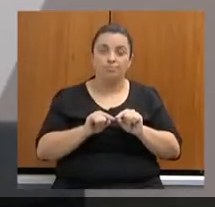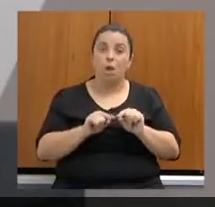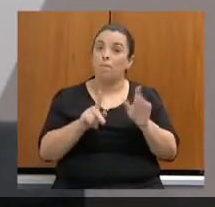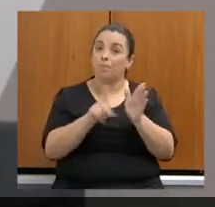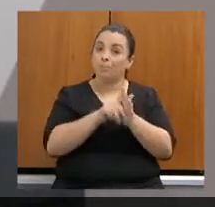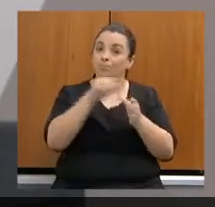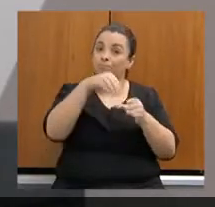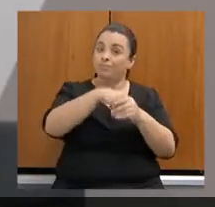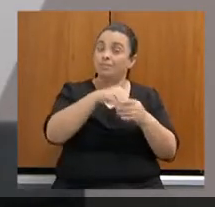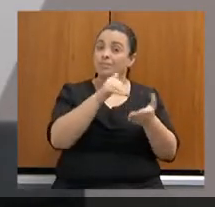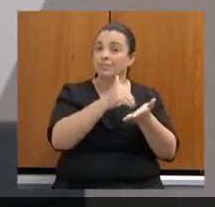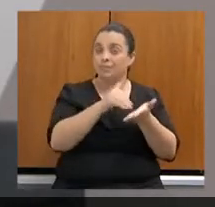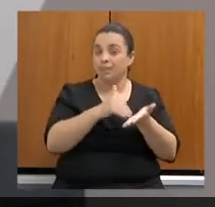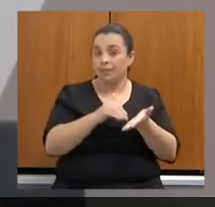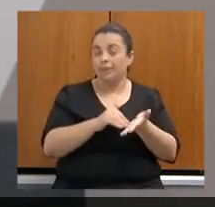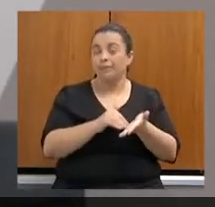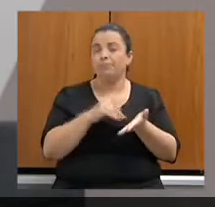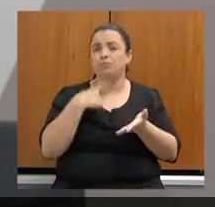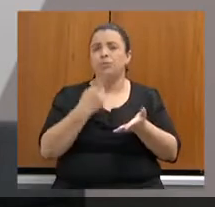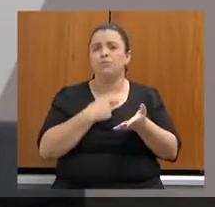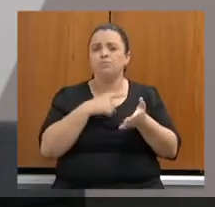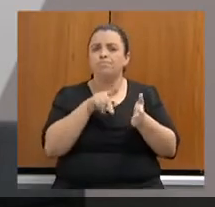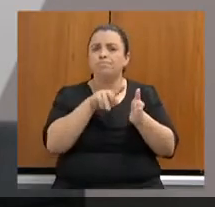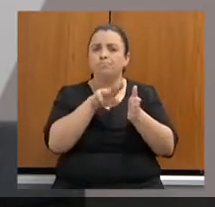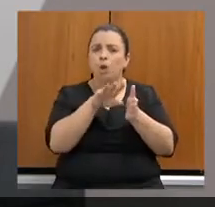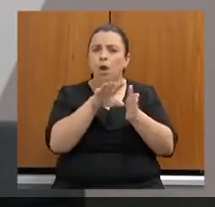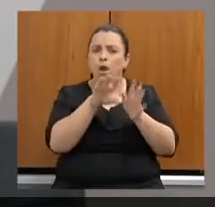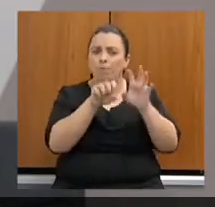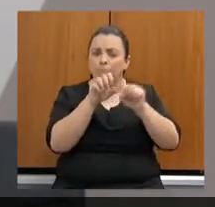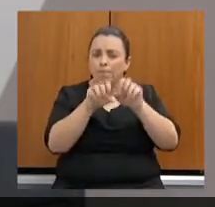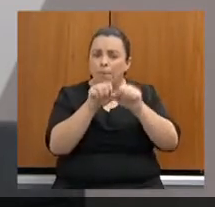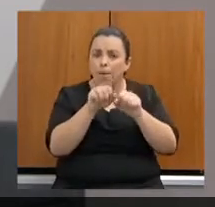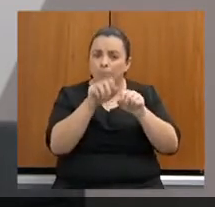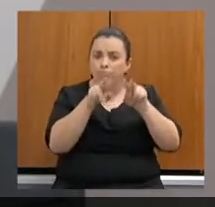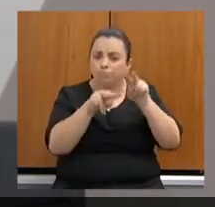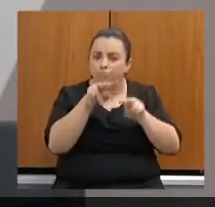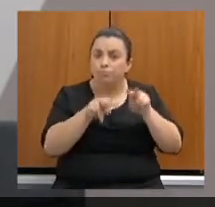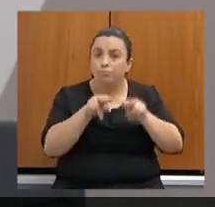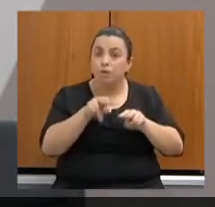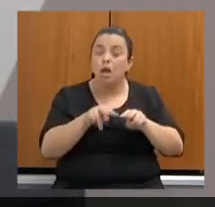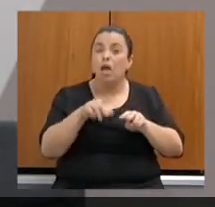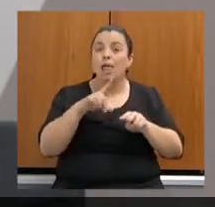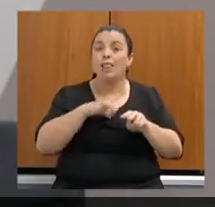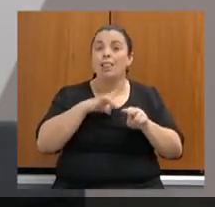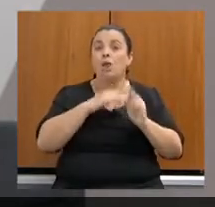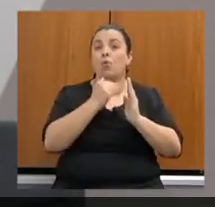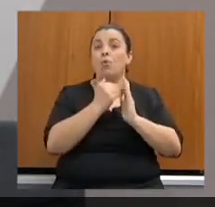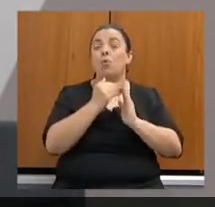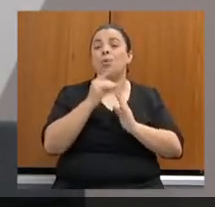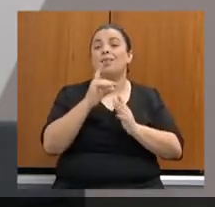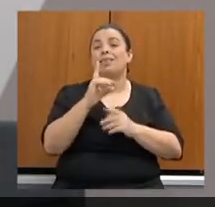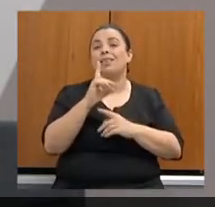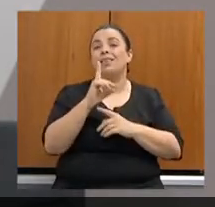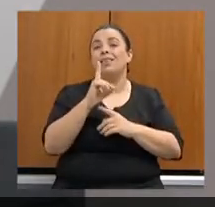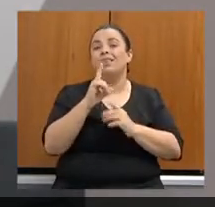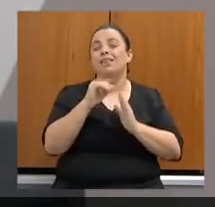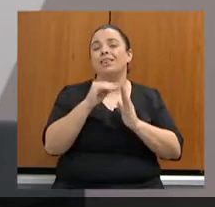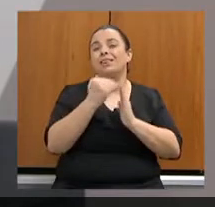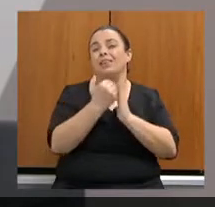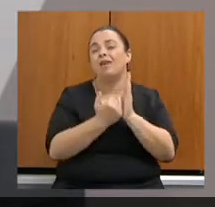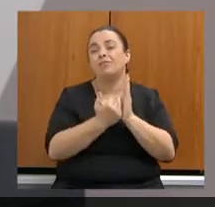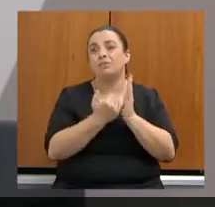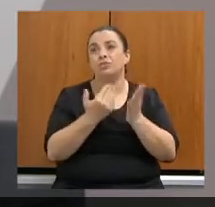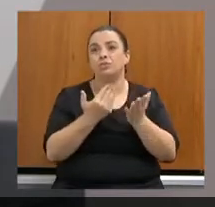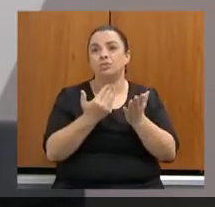nós fizemos uma apuração me parece que hoje é um déficit de servidores efetivos de cerca de trinta por cento